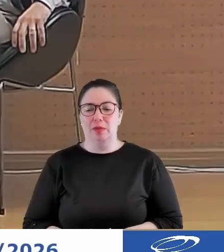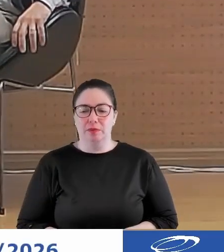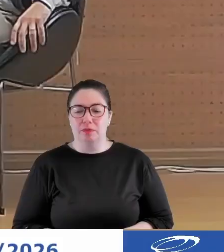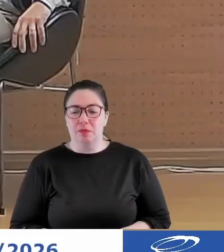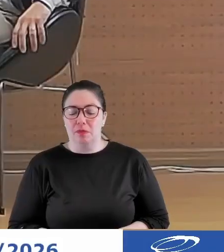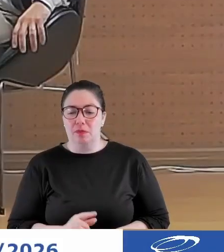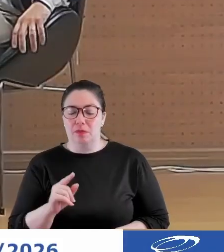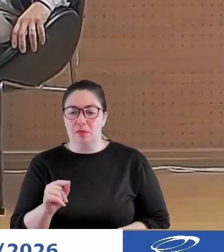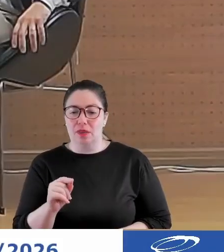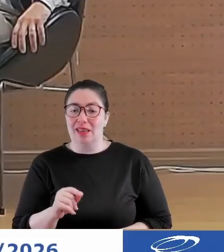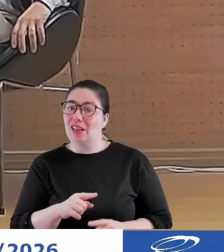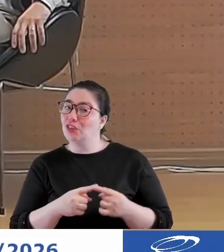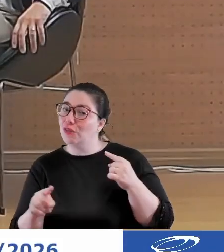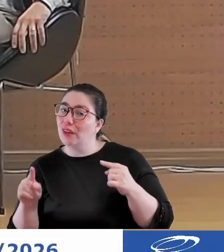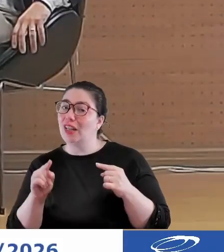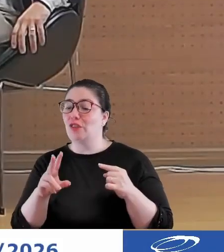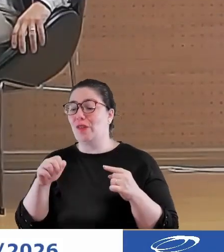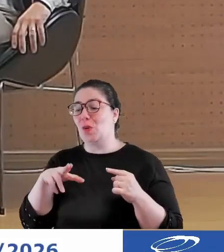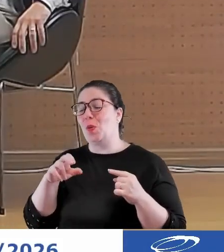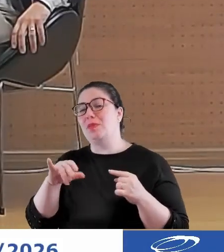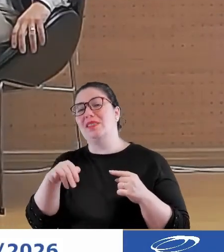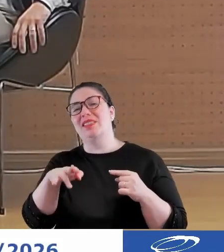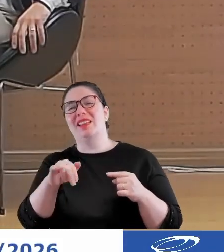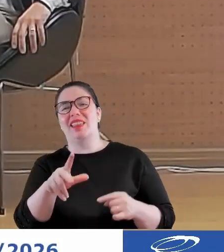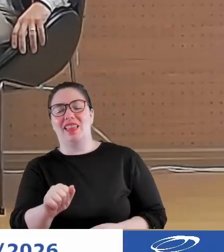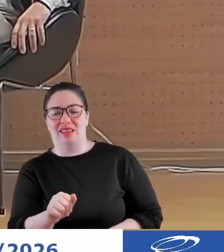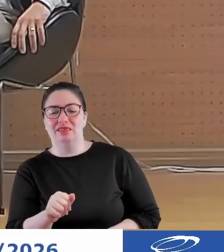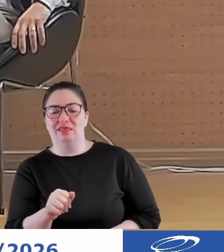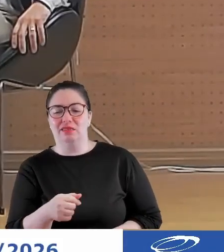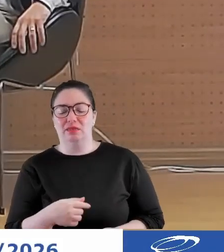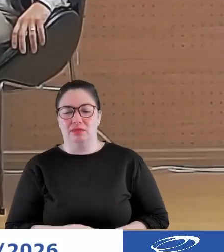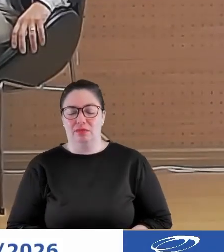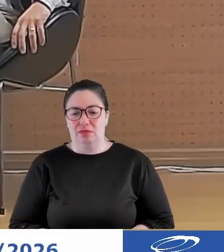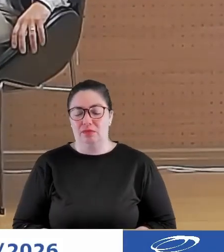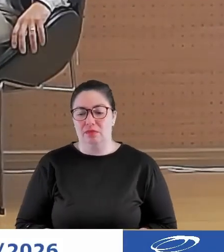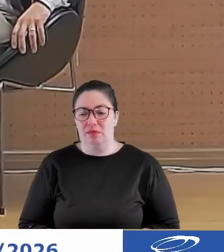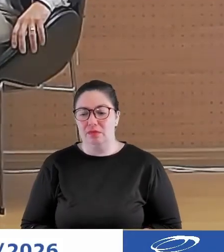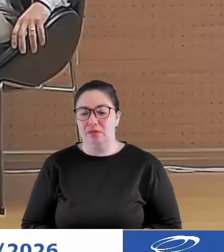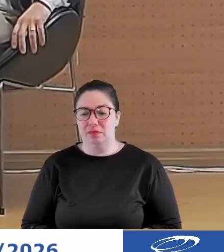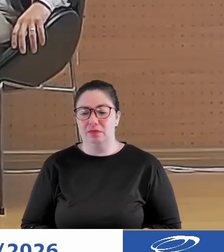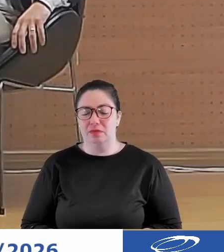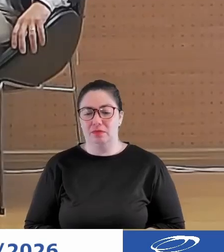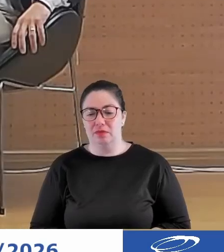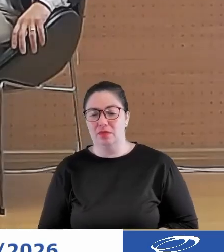do que ele vê com a vancomicina, a molécula de um tamanho maior, então que não tem tão bons resultados.